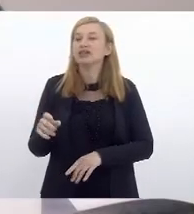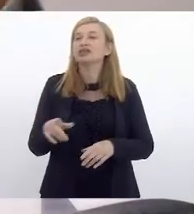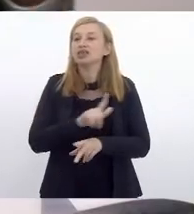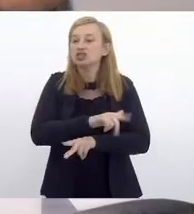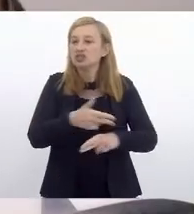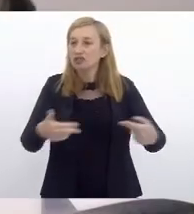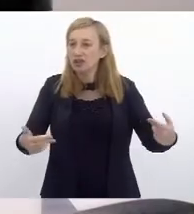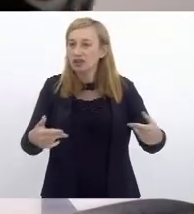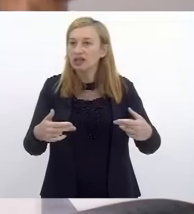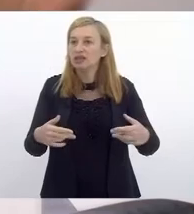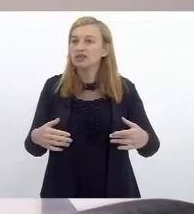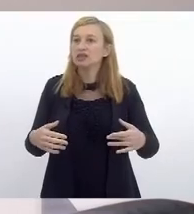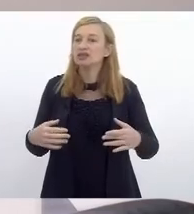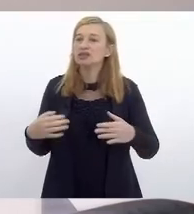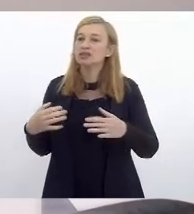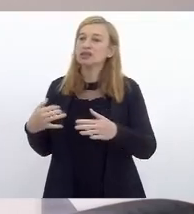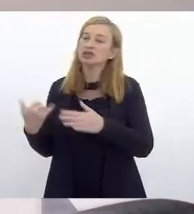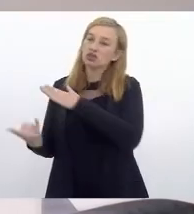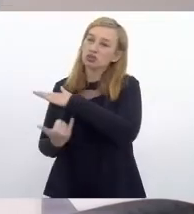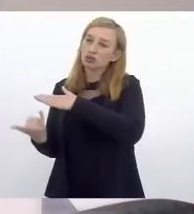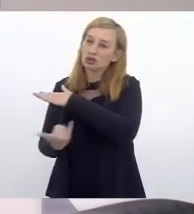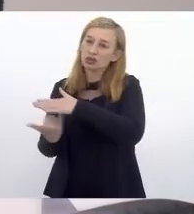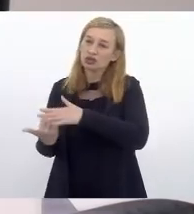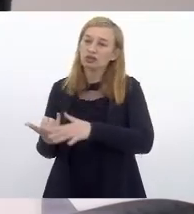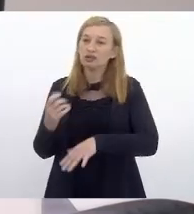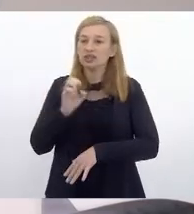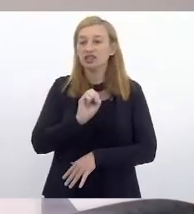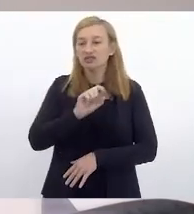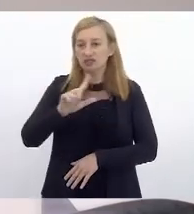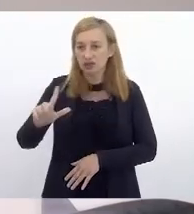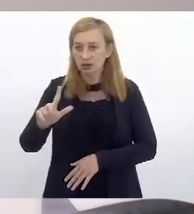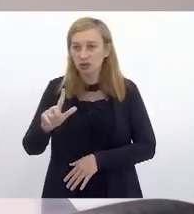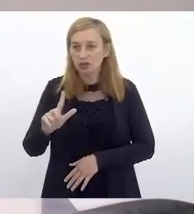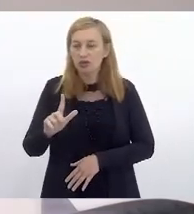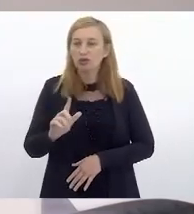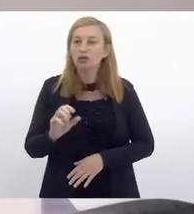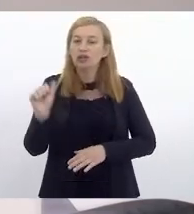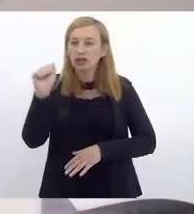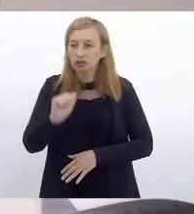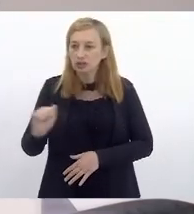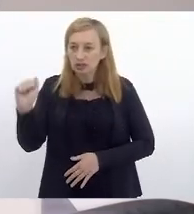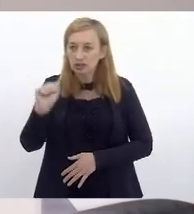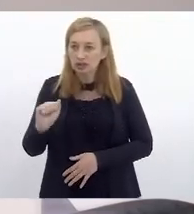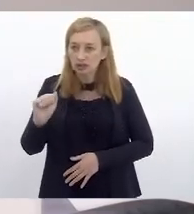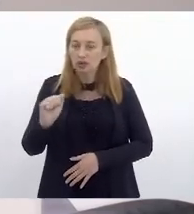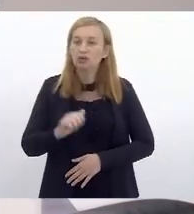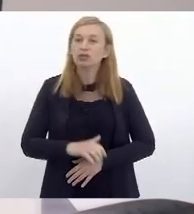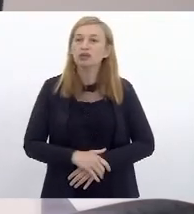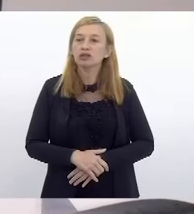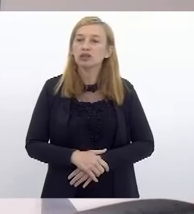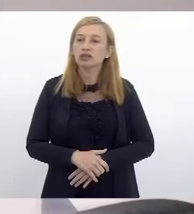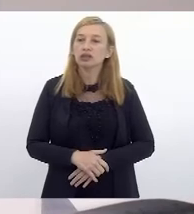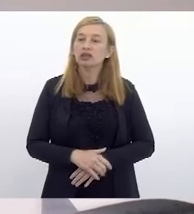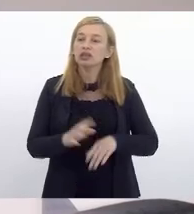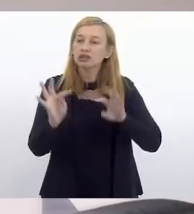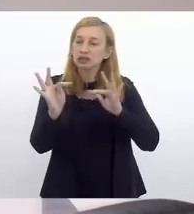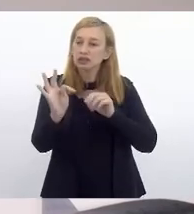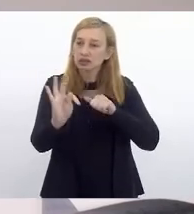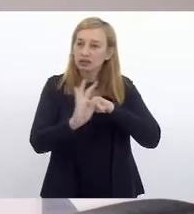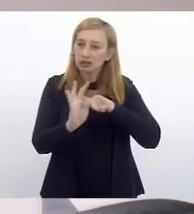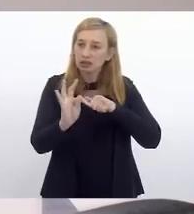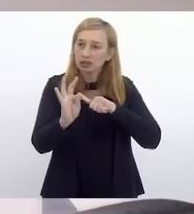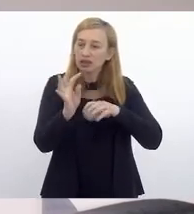diversas entidades civis, uma associação de tecnologia